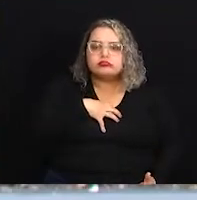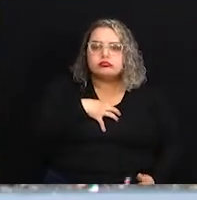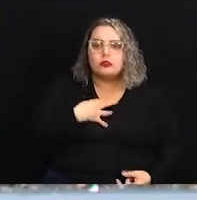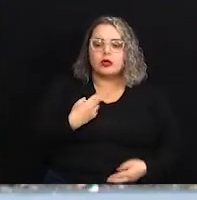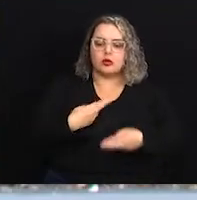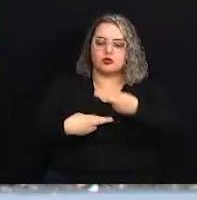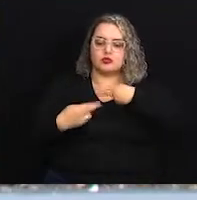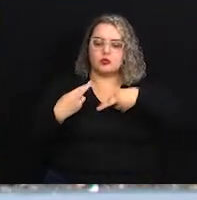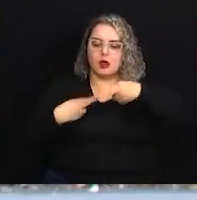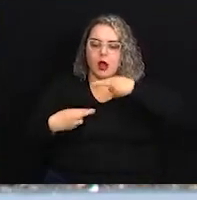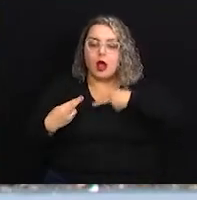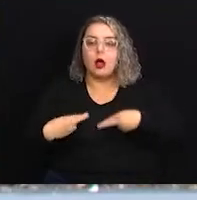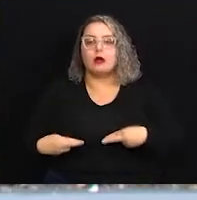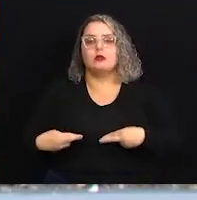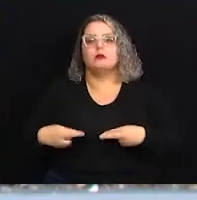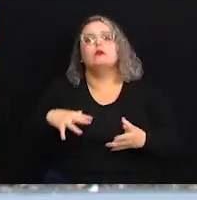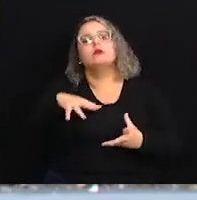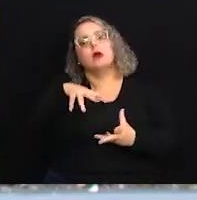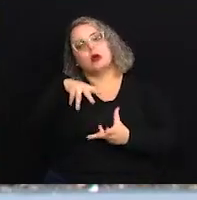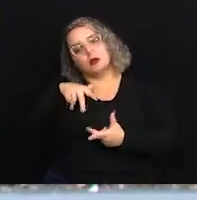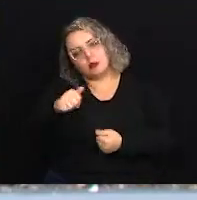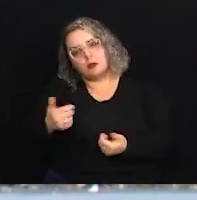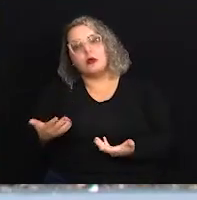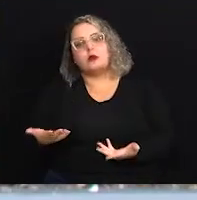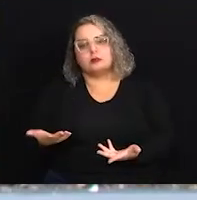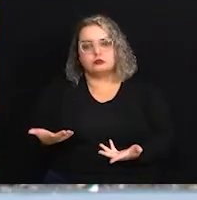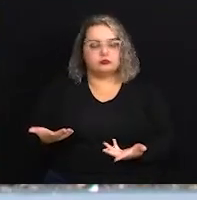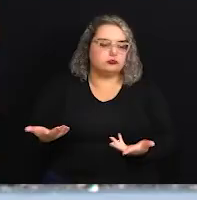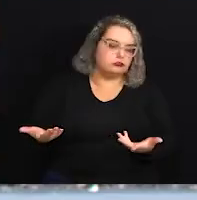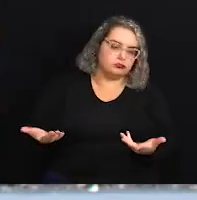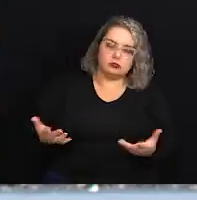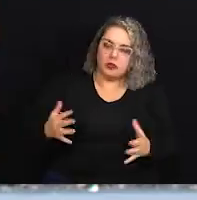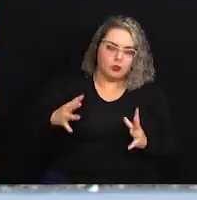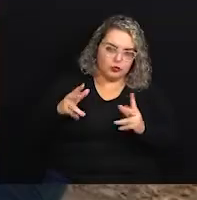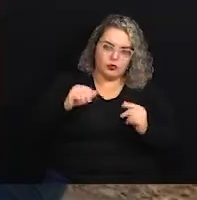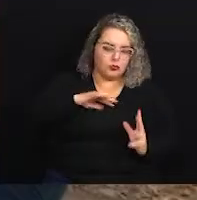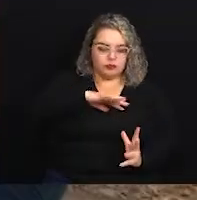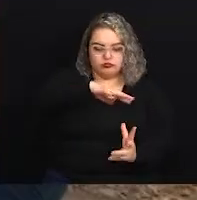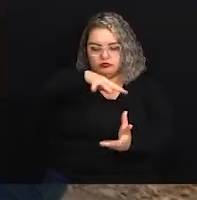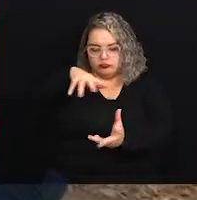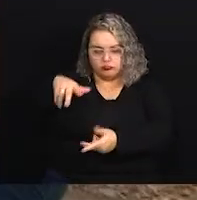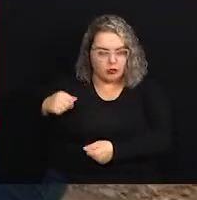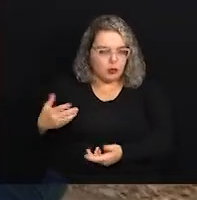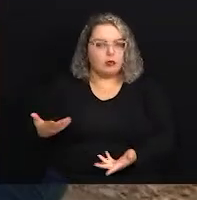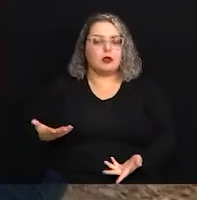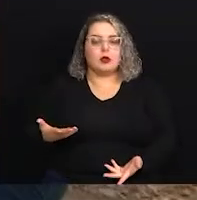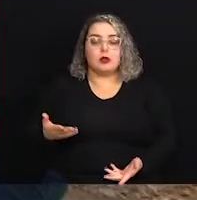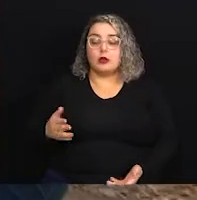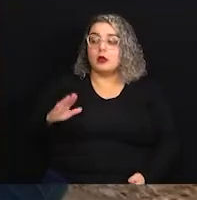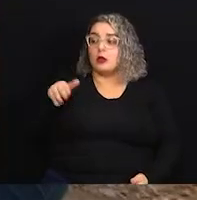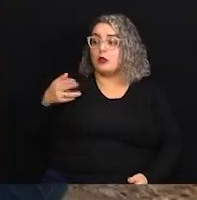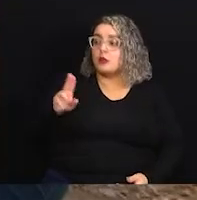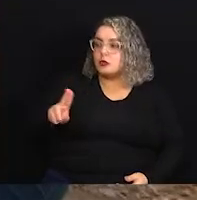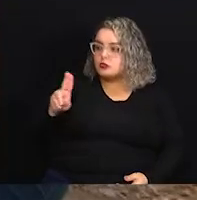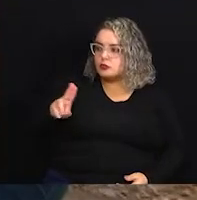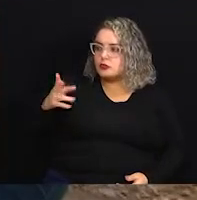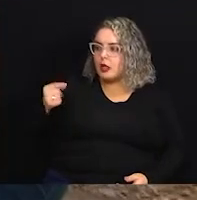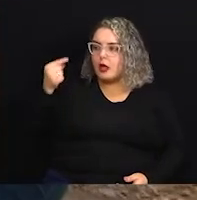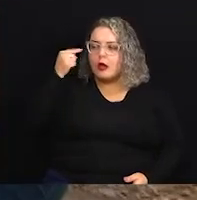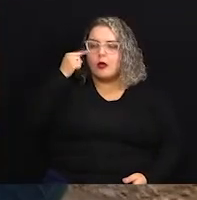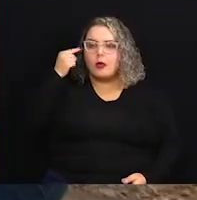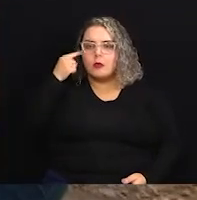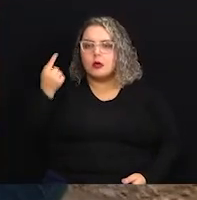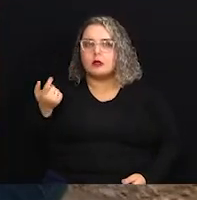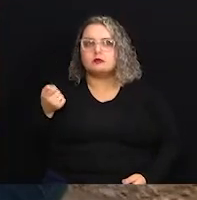nos relacionar com o mundo e com, enfim, com o planeta. E quando a gente vai consumir, a gente tem que pensar, na hora